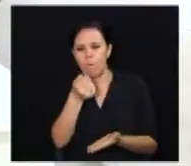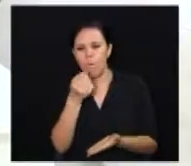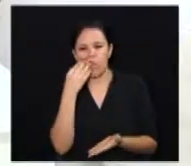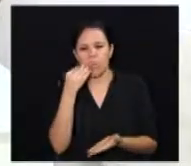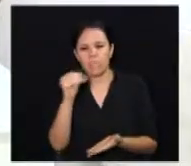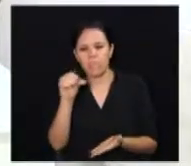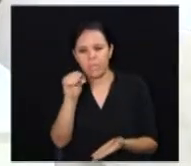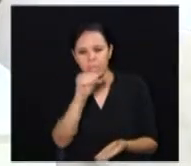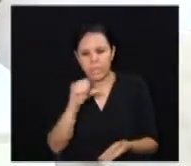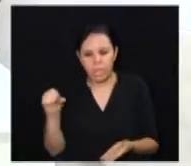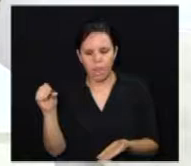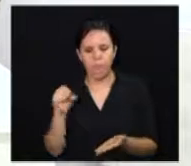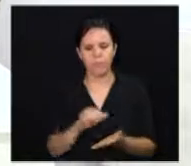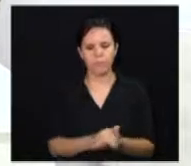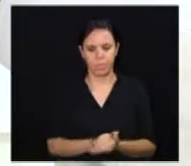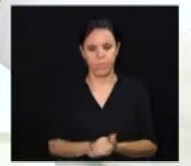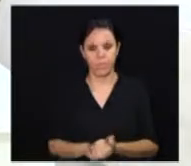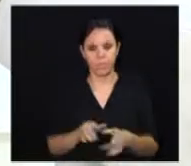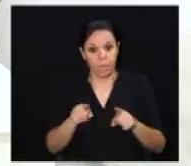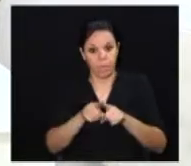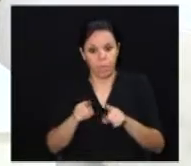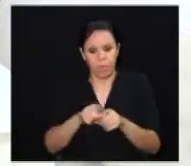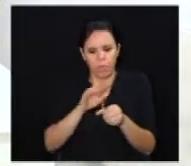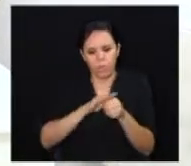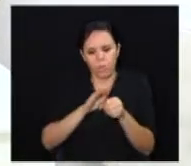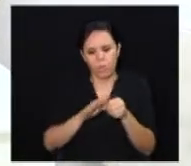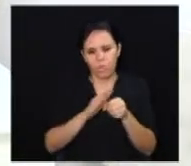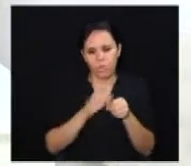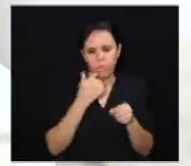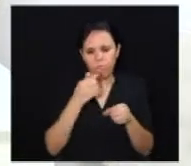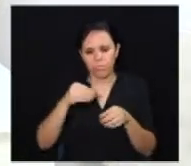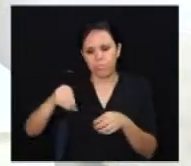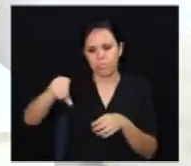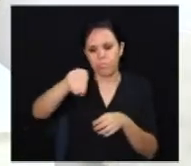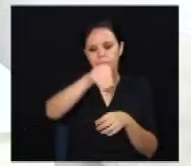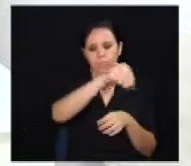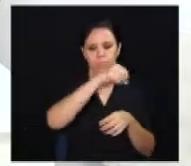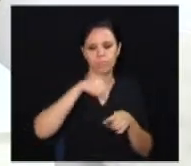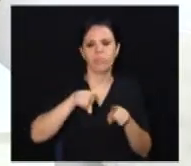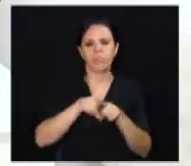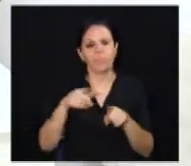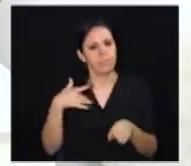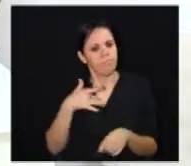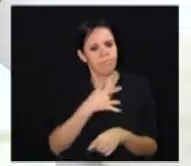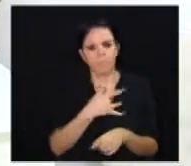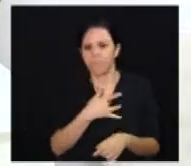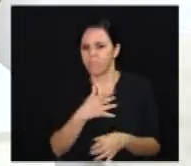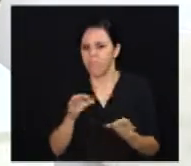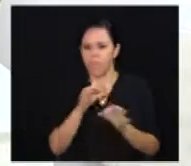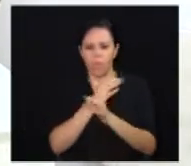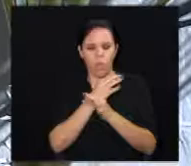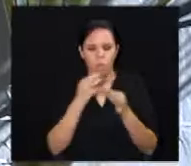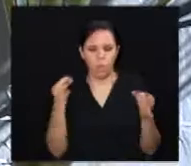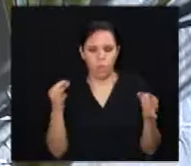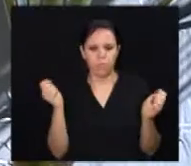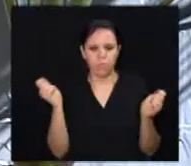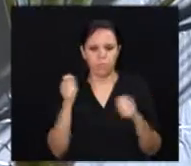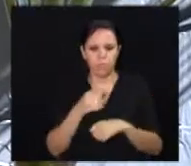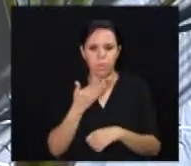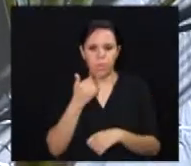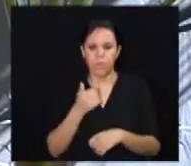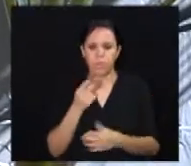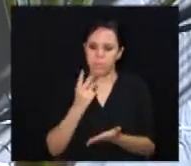queijo bem light. E um molhinho de tomate caseiro, também bem saudável, nada muito pesado, né? Pra gente conseguir